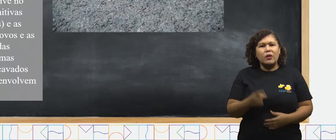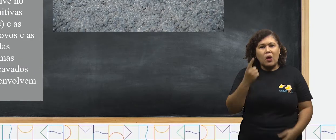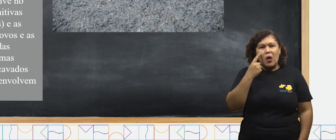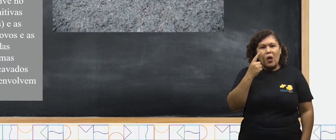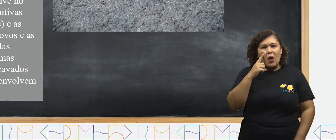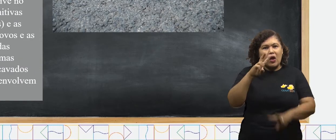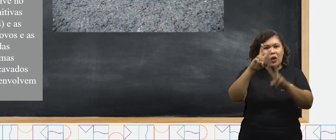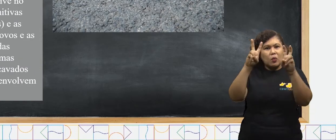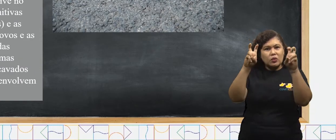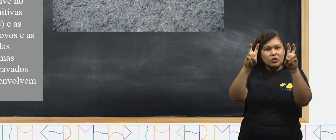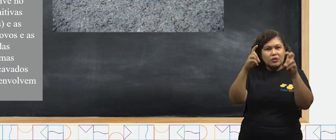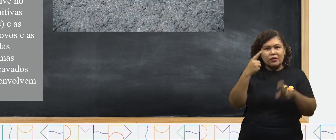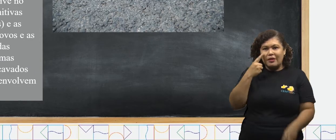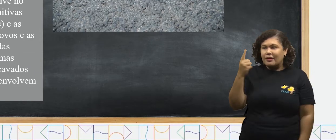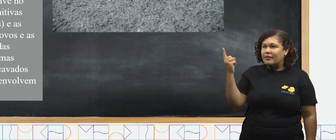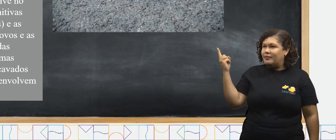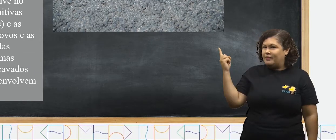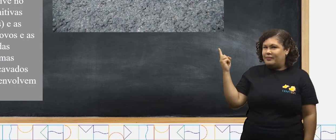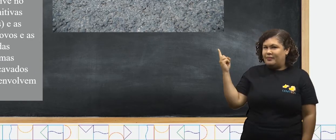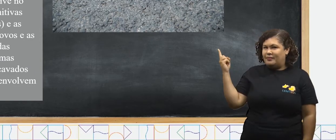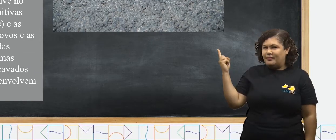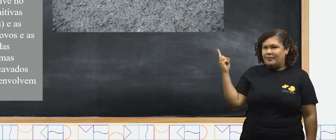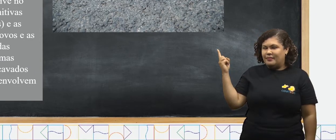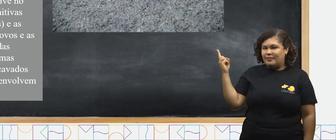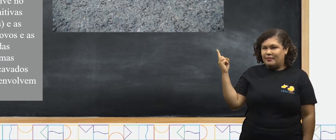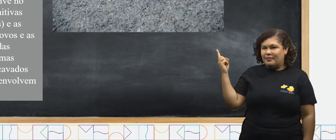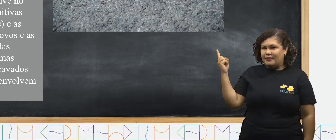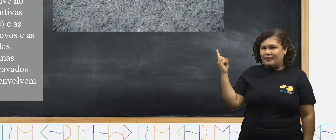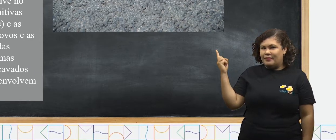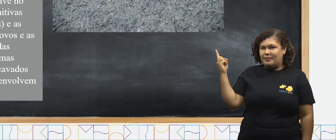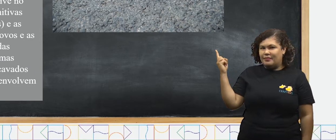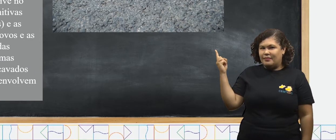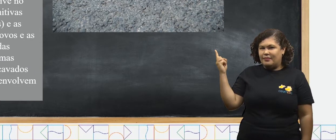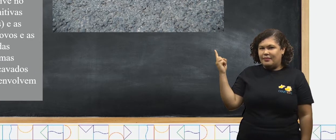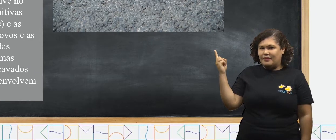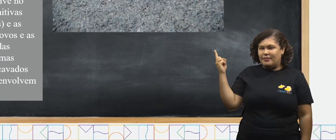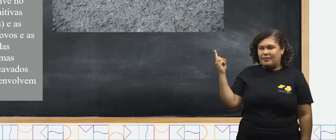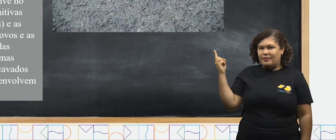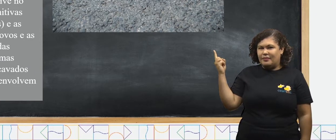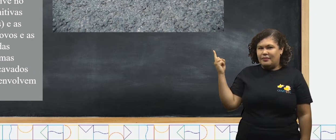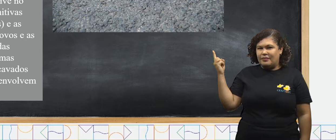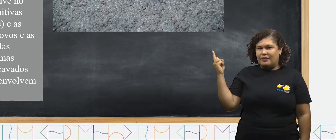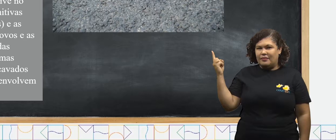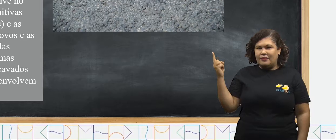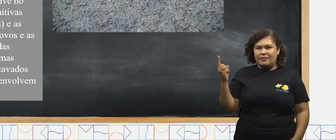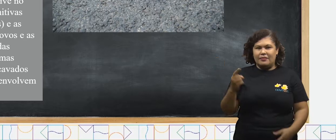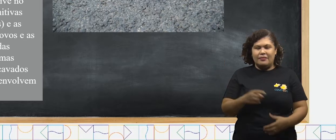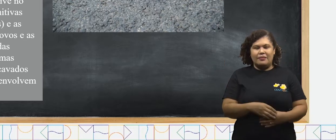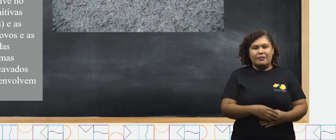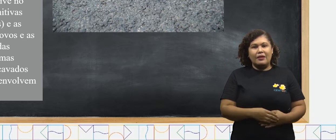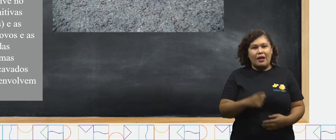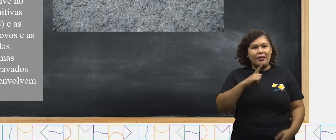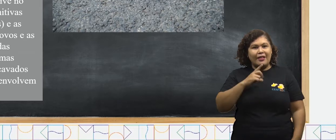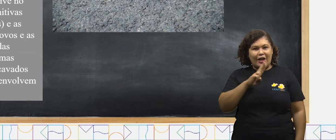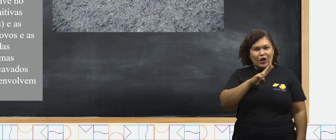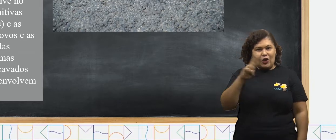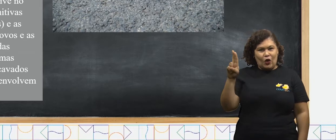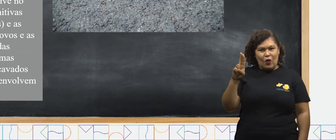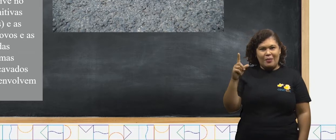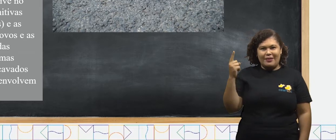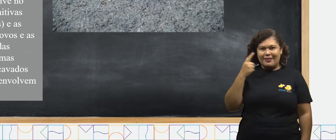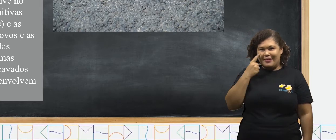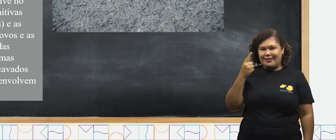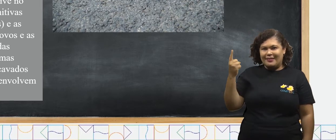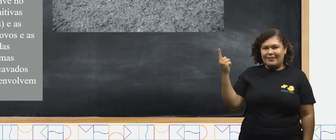Observe o título do texto. Como vive o bicho? Que bicho é este? Cobra cega.